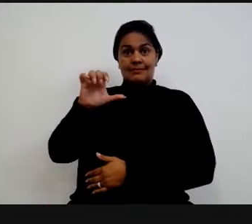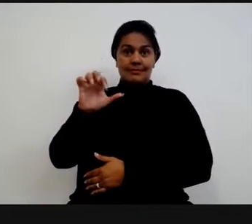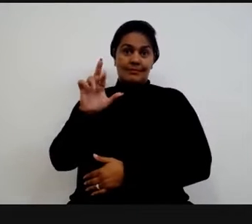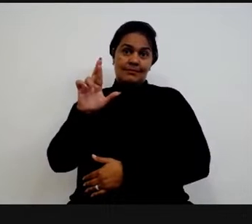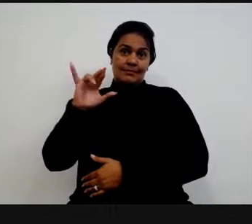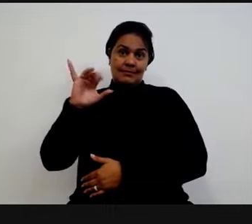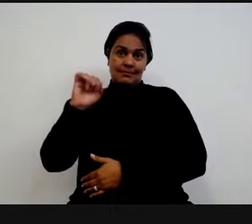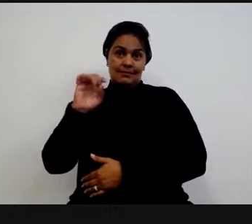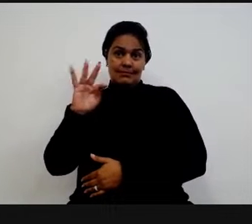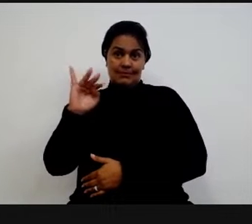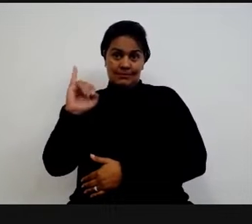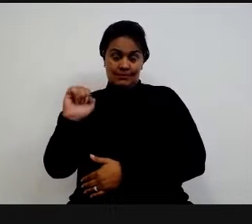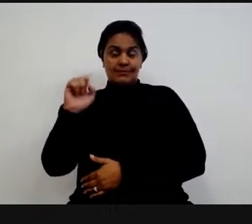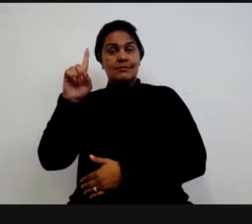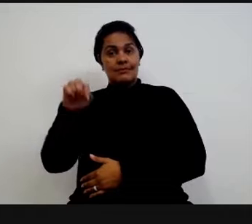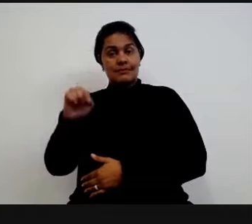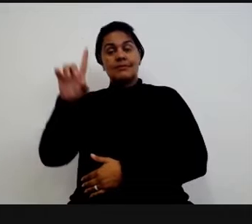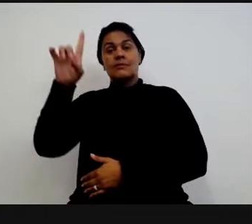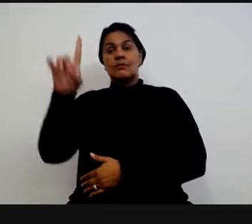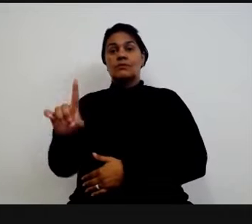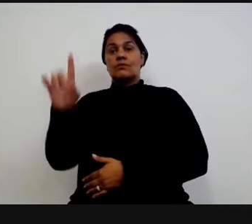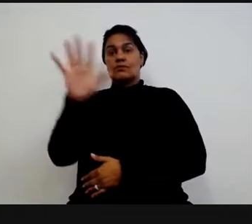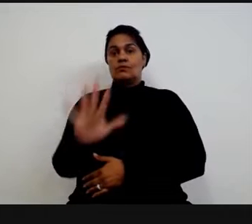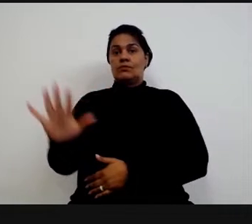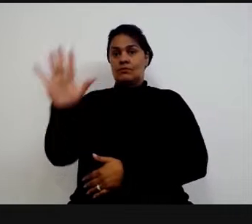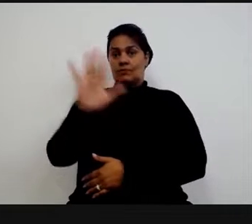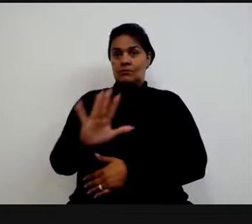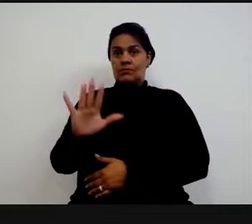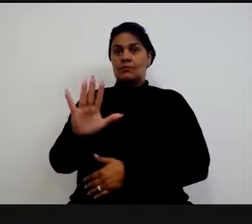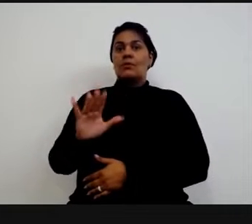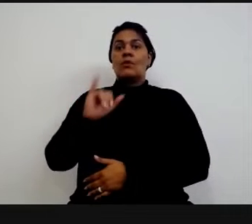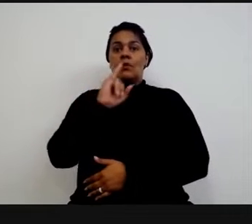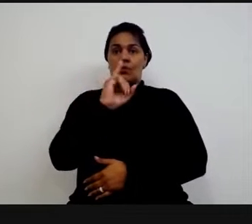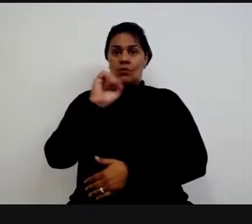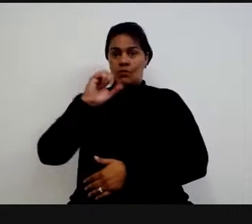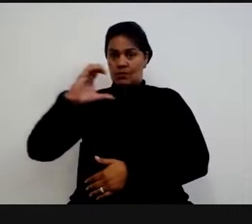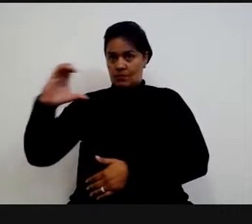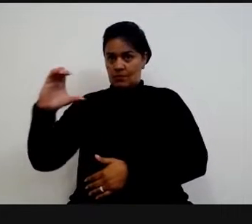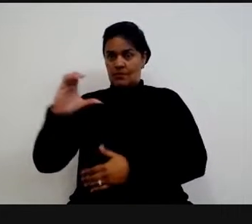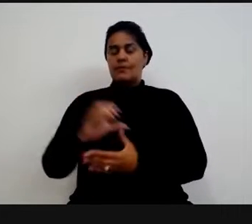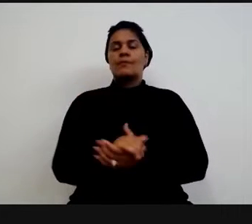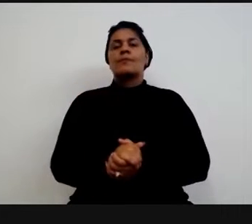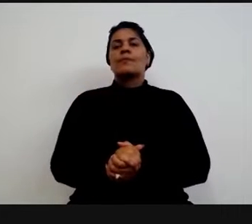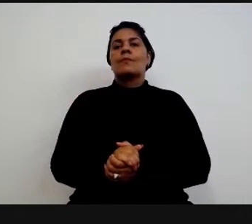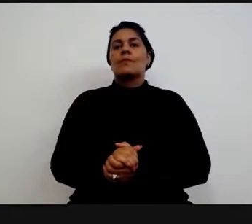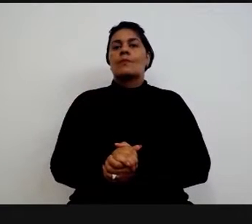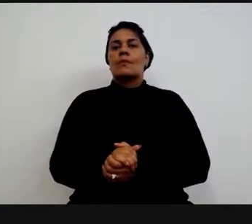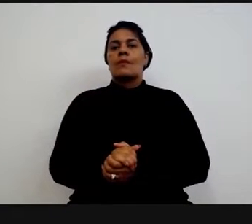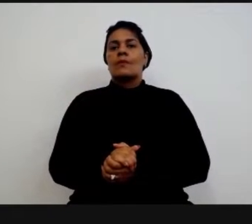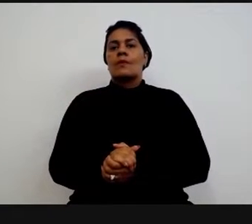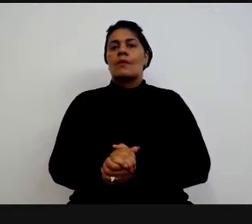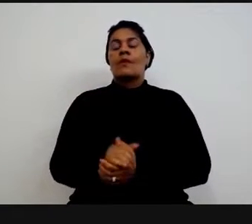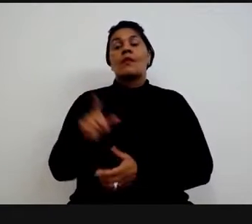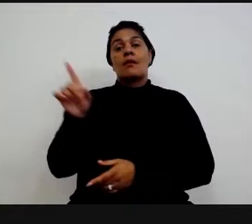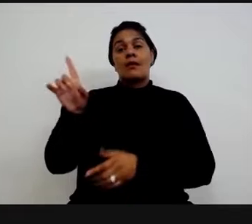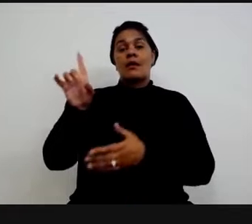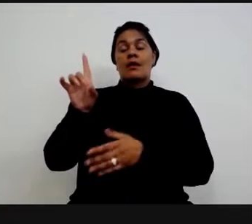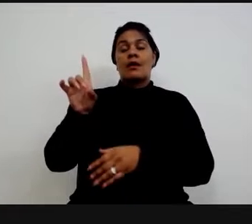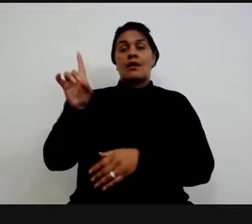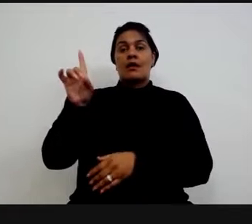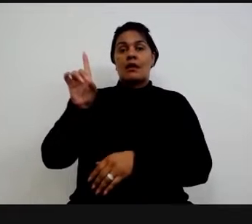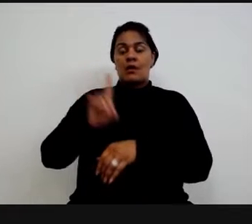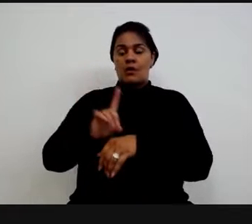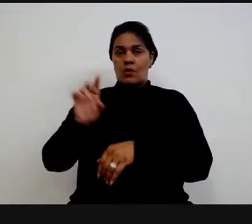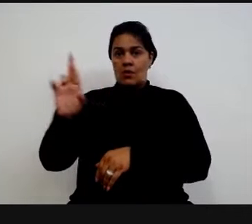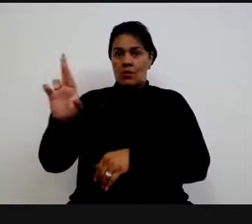exerce atualmente o cargo de diretora-geral do Instituto Cezedelo Corrêa. A Ana é doutora em Direito Constitucional pela